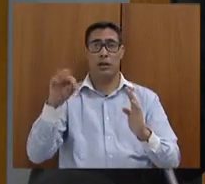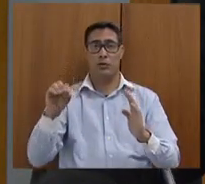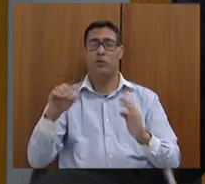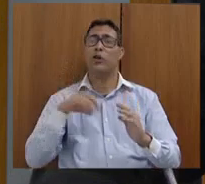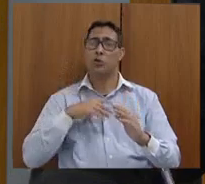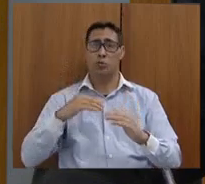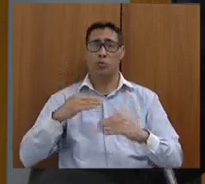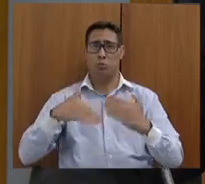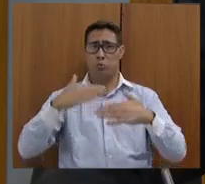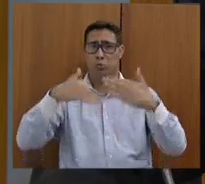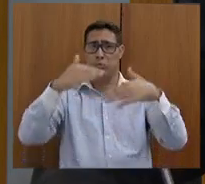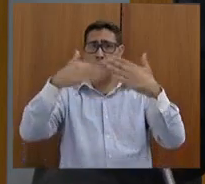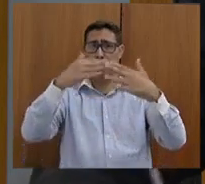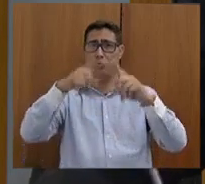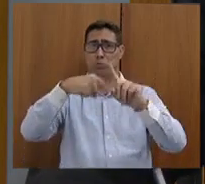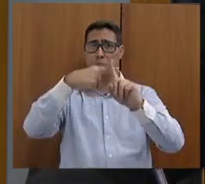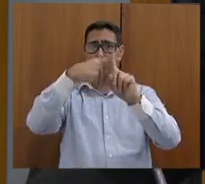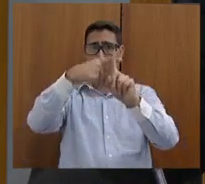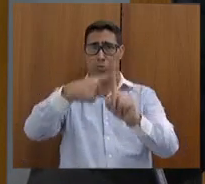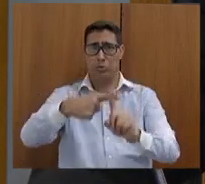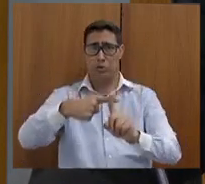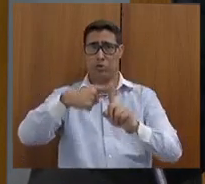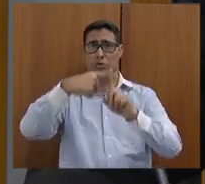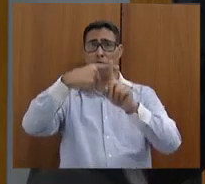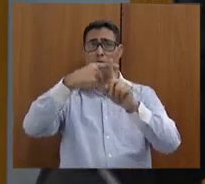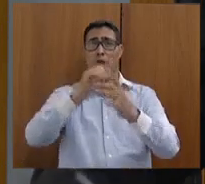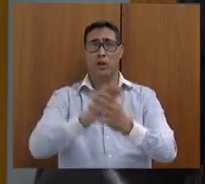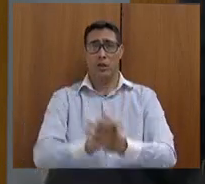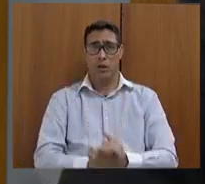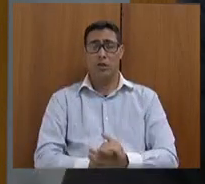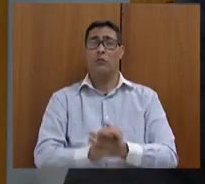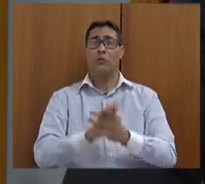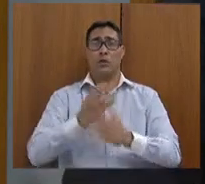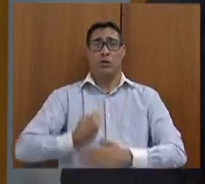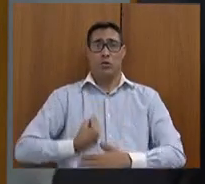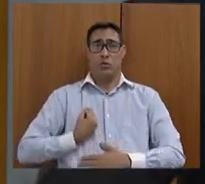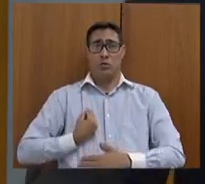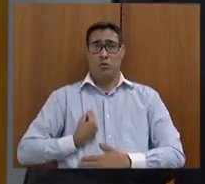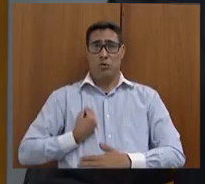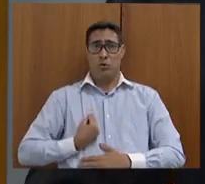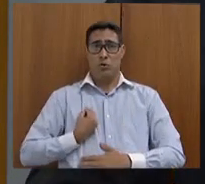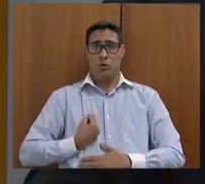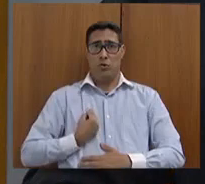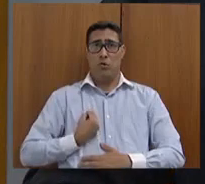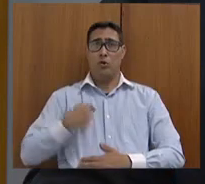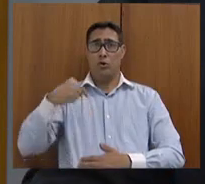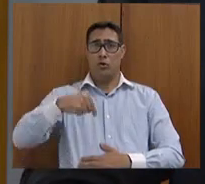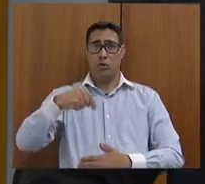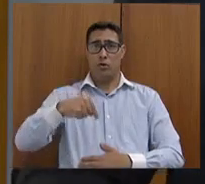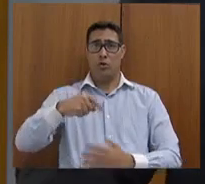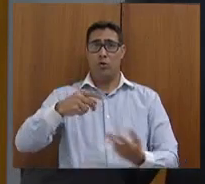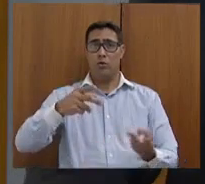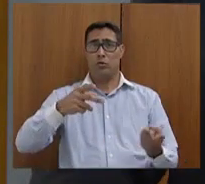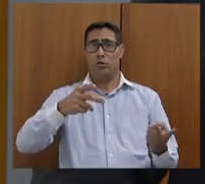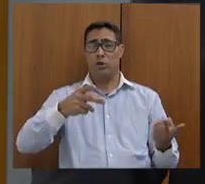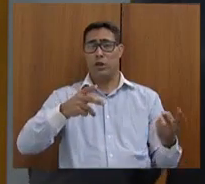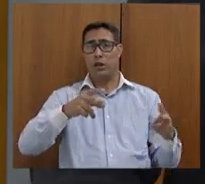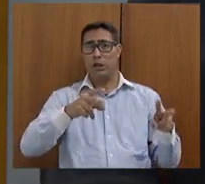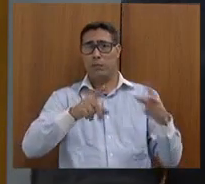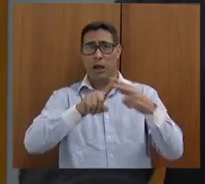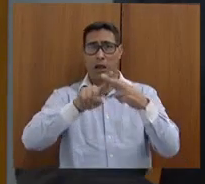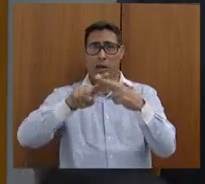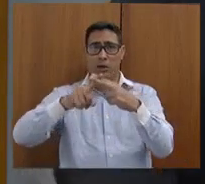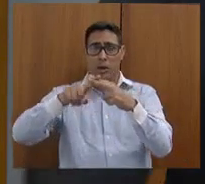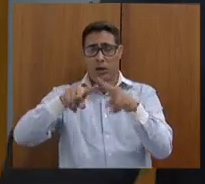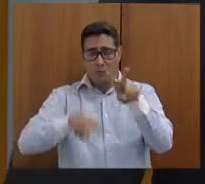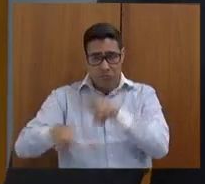e estou aqui realmente estou aqui para fiscalizar e para para organizar tô fazendo aqui contraponto mesmo e não